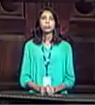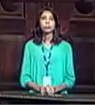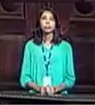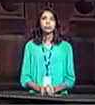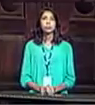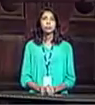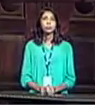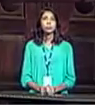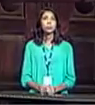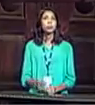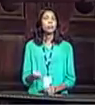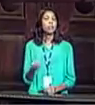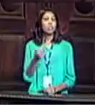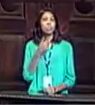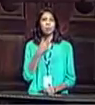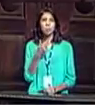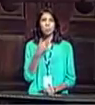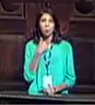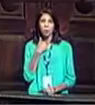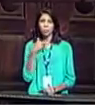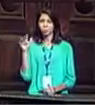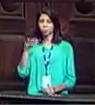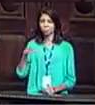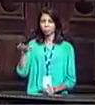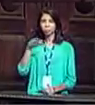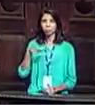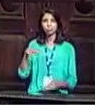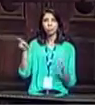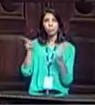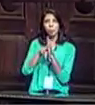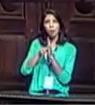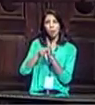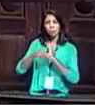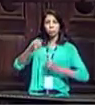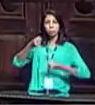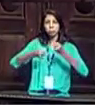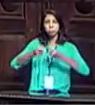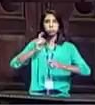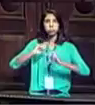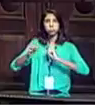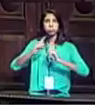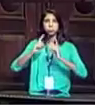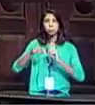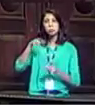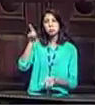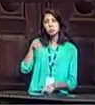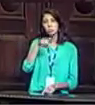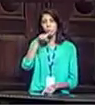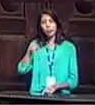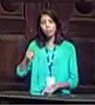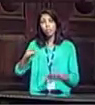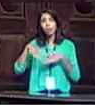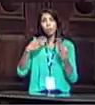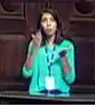não pode o Departamento de Trânsito suspender ou cassar